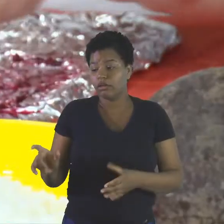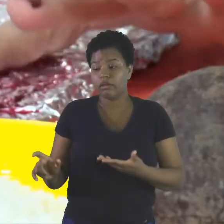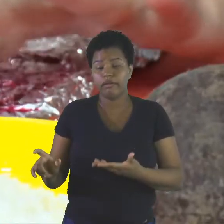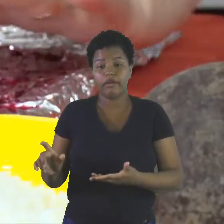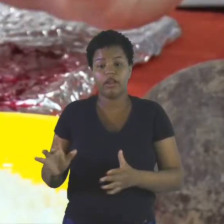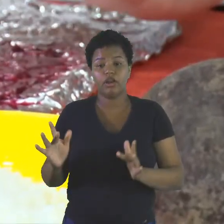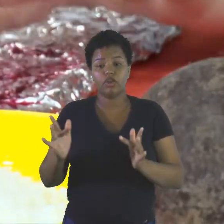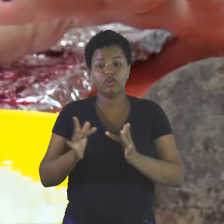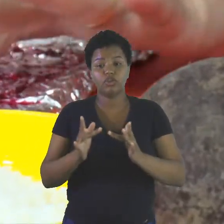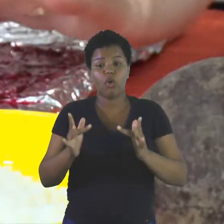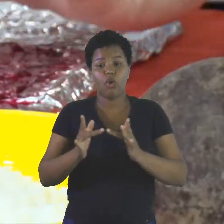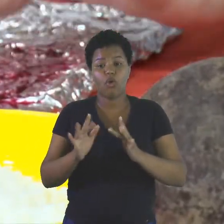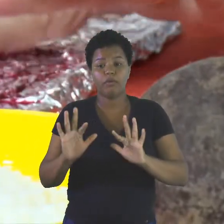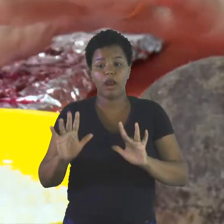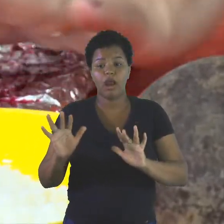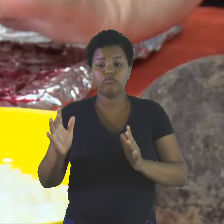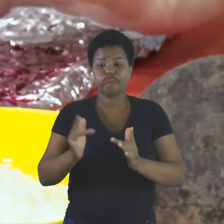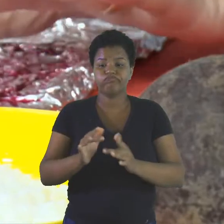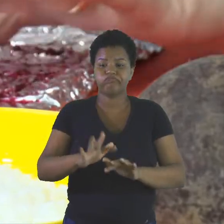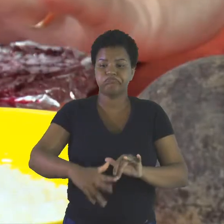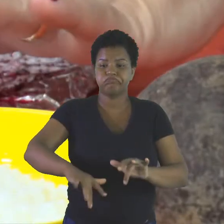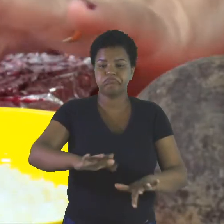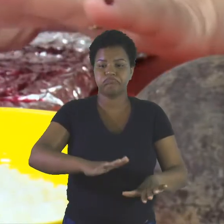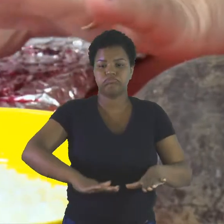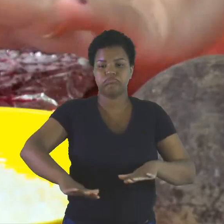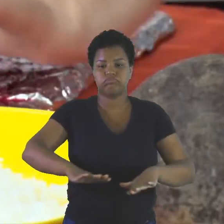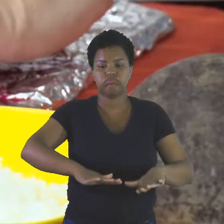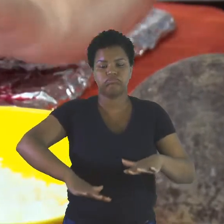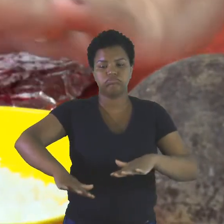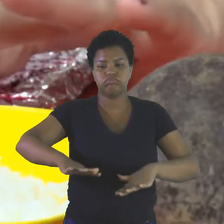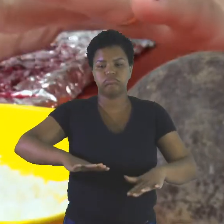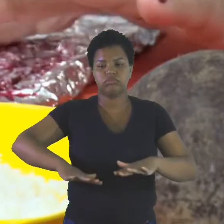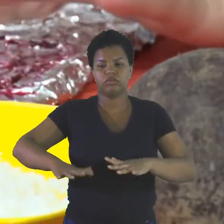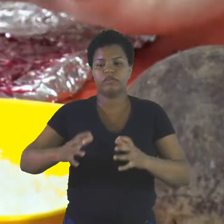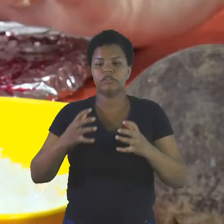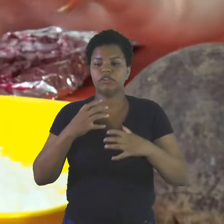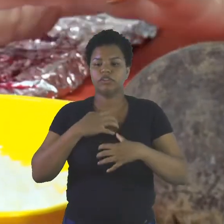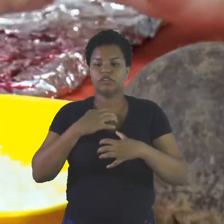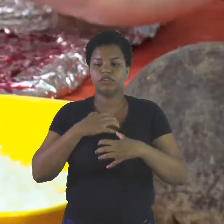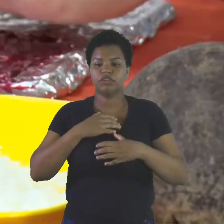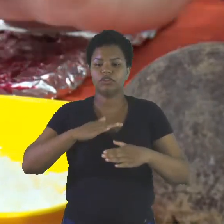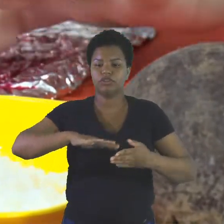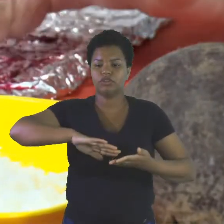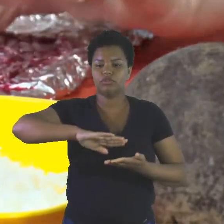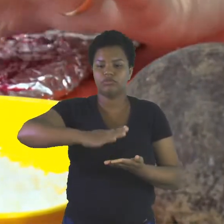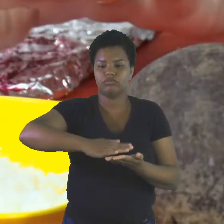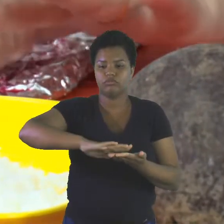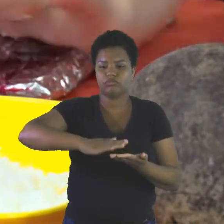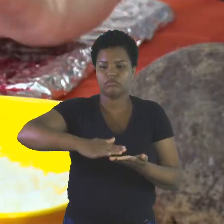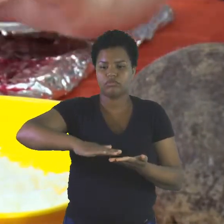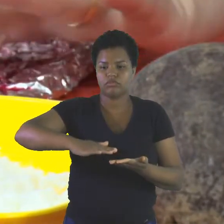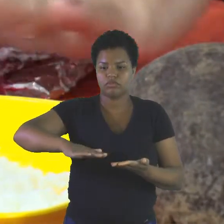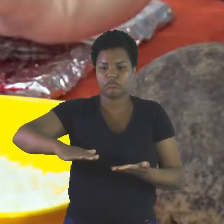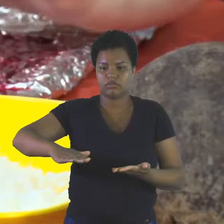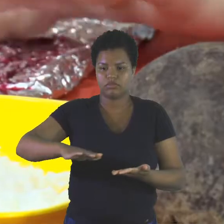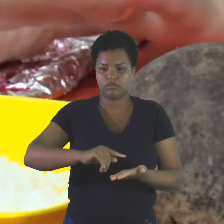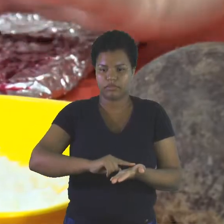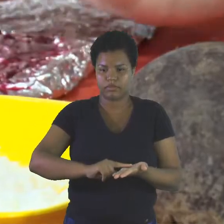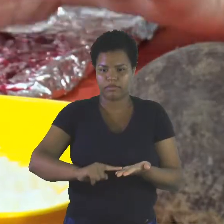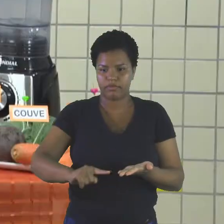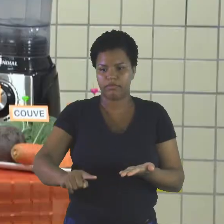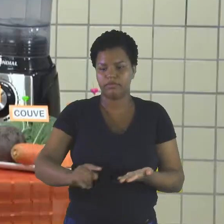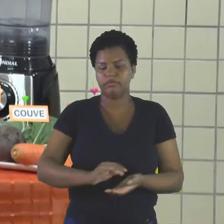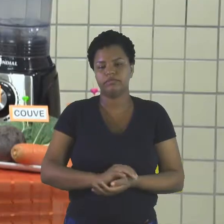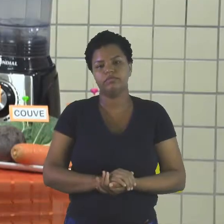toque com a mãozinha ele vai sentir das ondulações que tem no papel alumínio